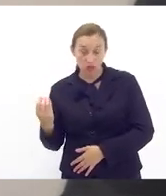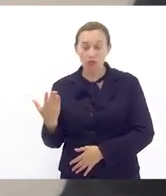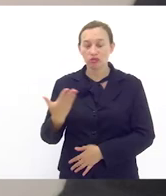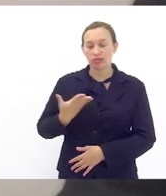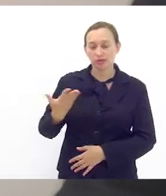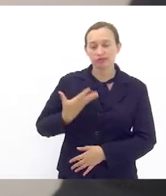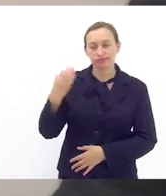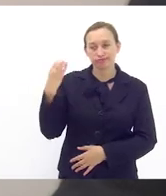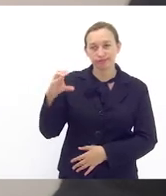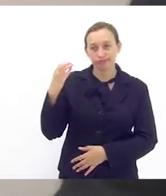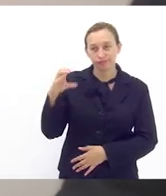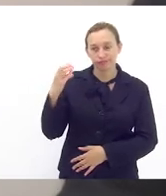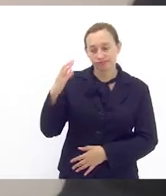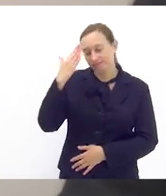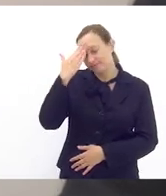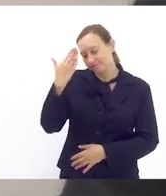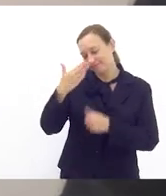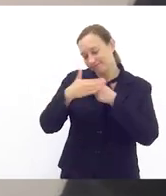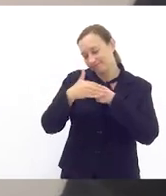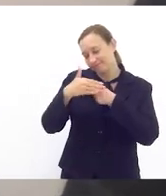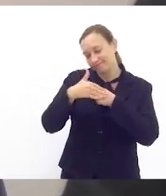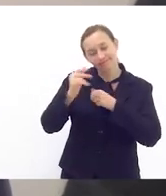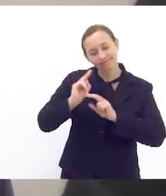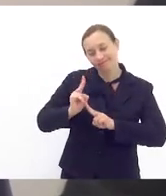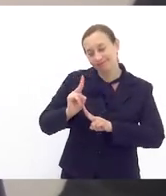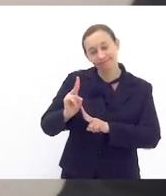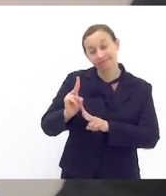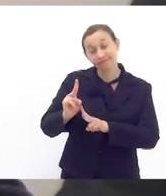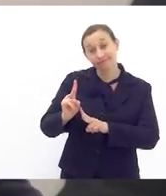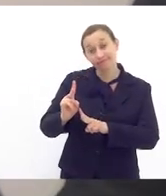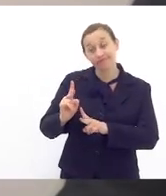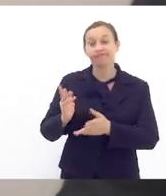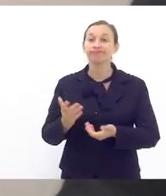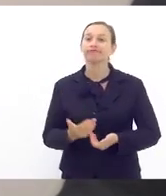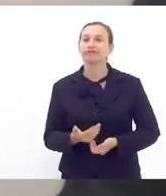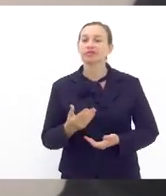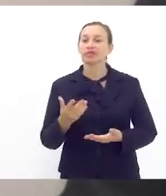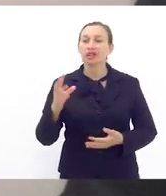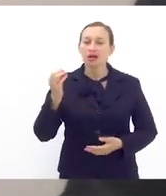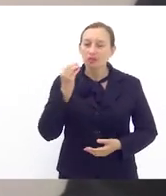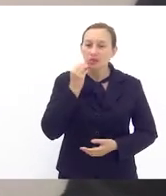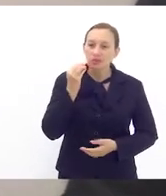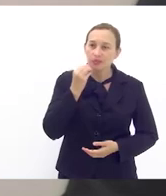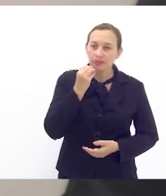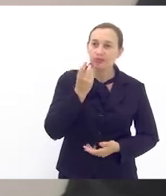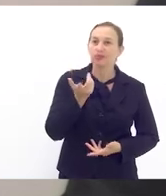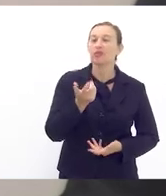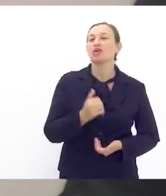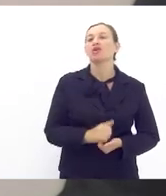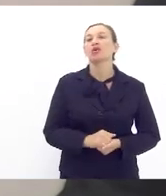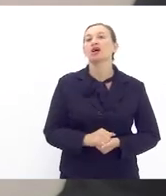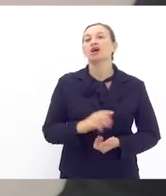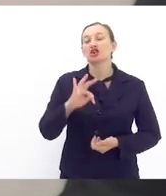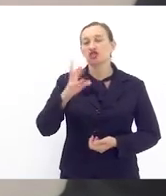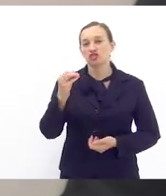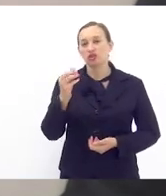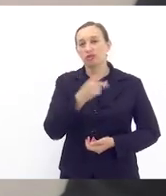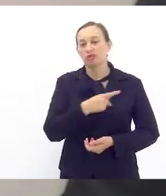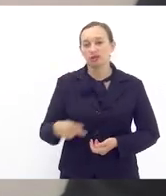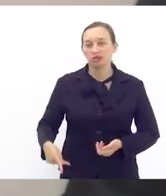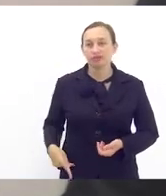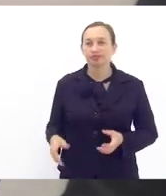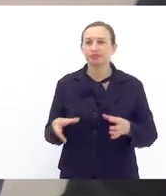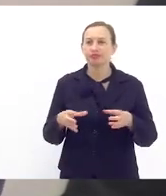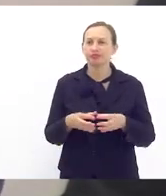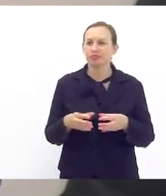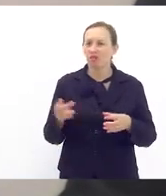Niterói obrigado pelo carinho de sempre implementar que o Tiago Rangel presidente da Comissão eu